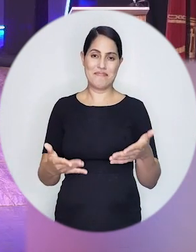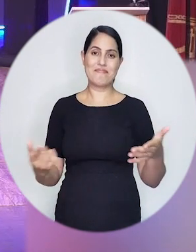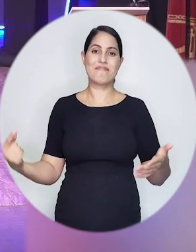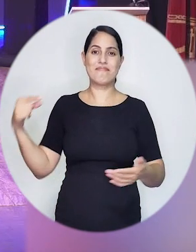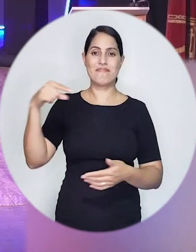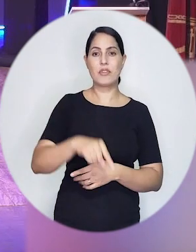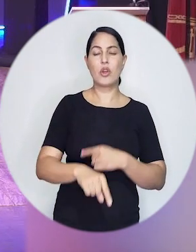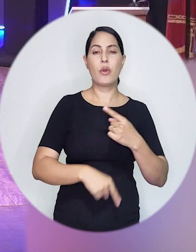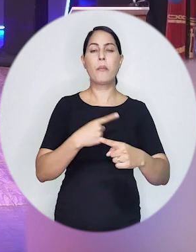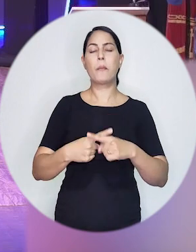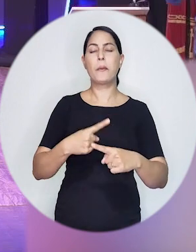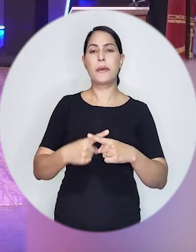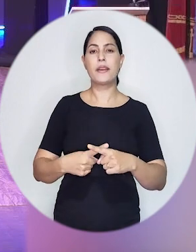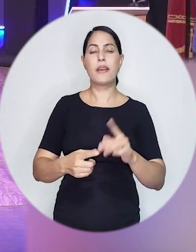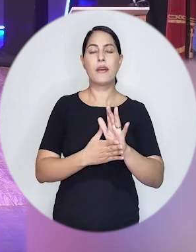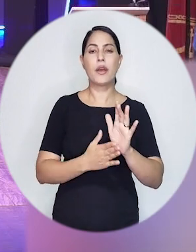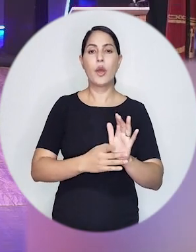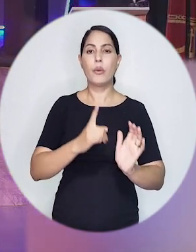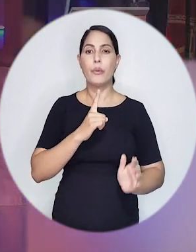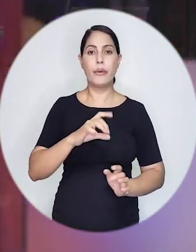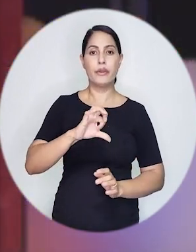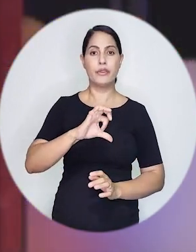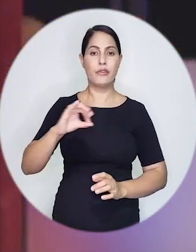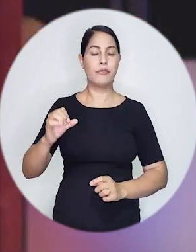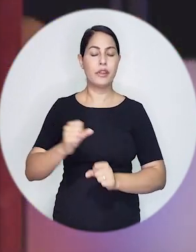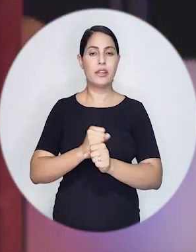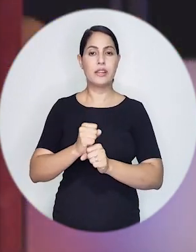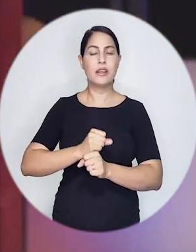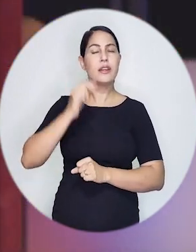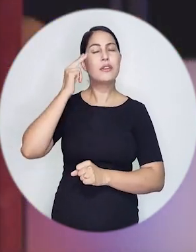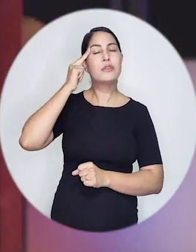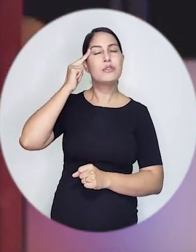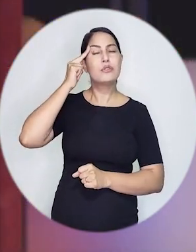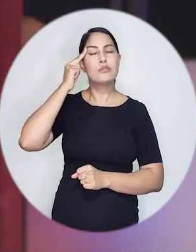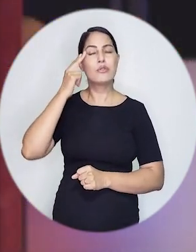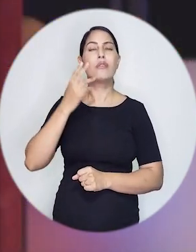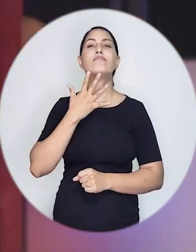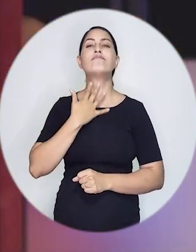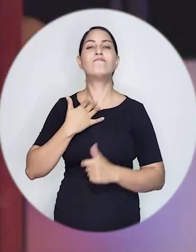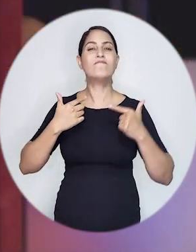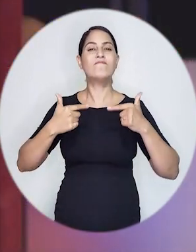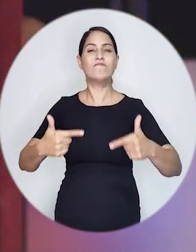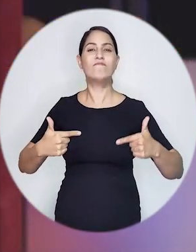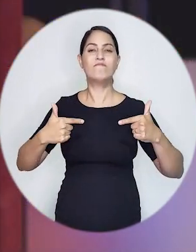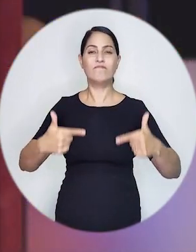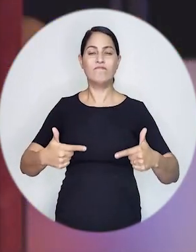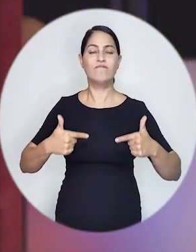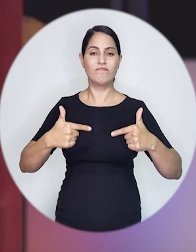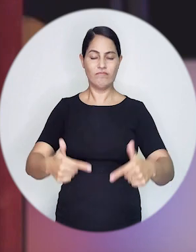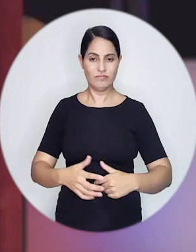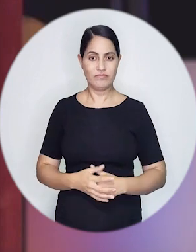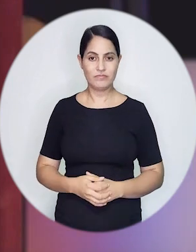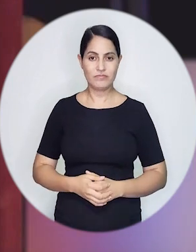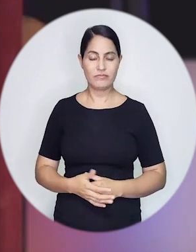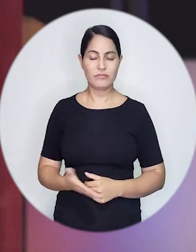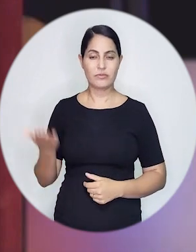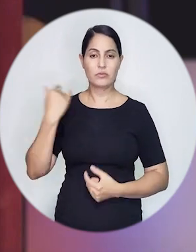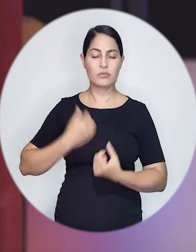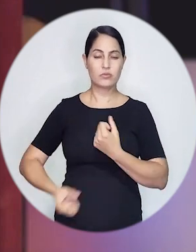grandes líderes da advocacia desse estado. São 90 anos de sangue, de sonho e de luta.